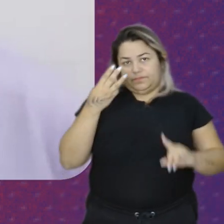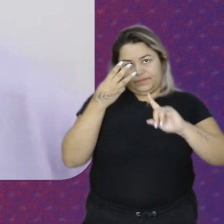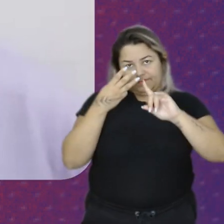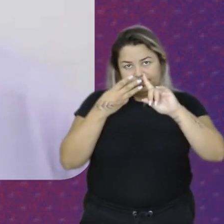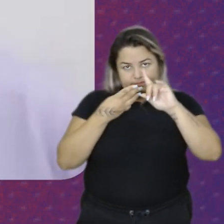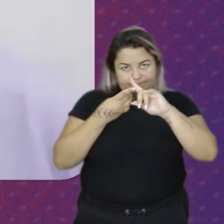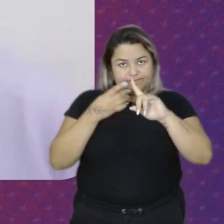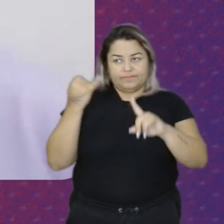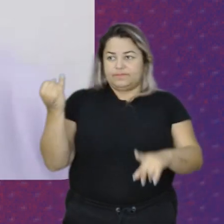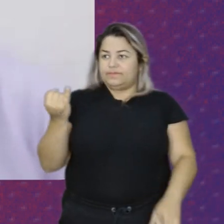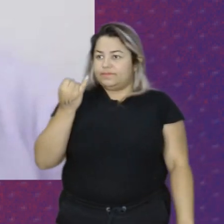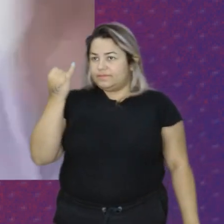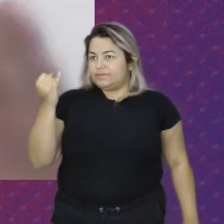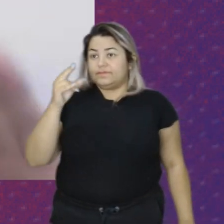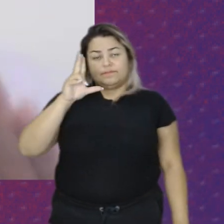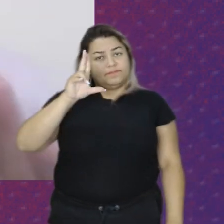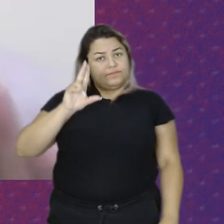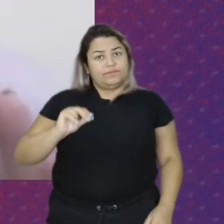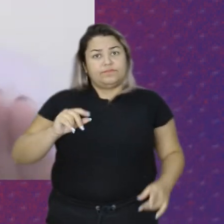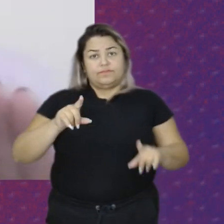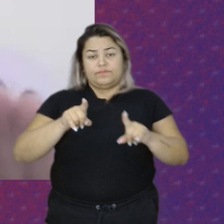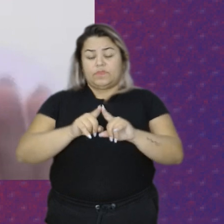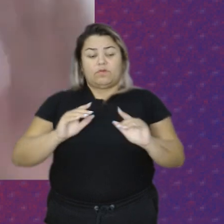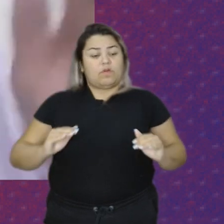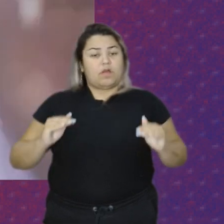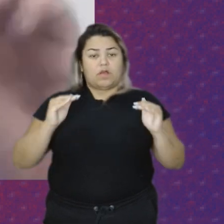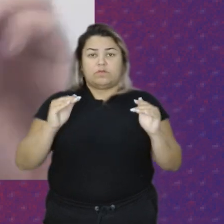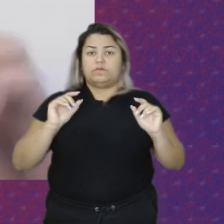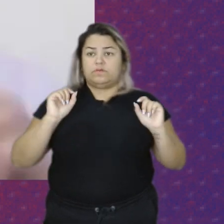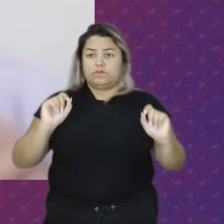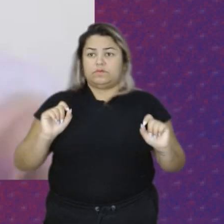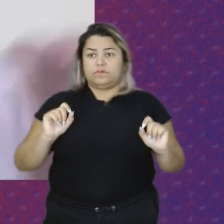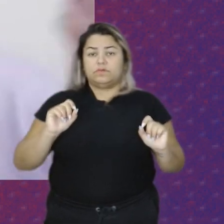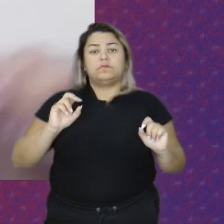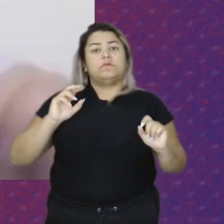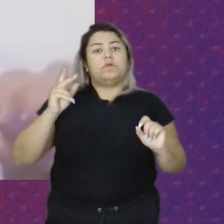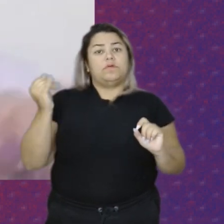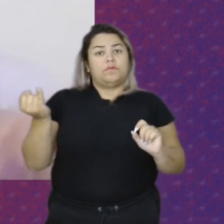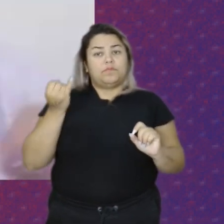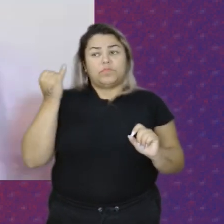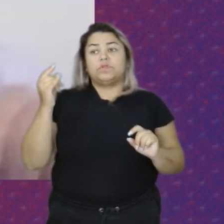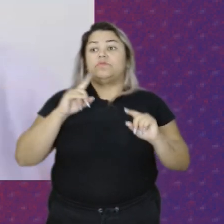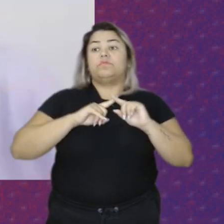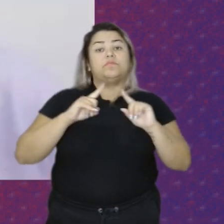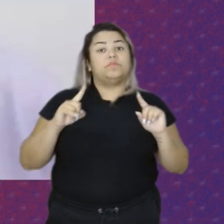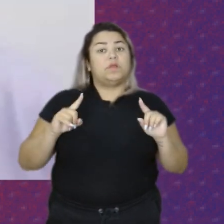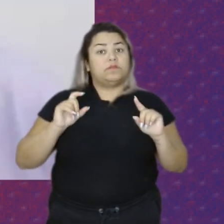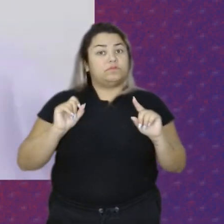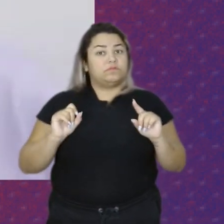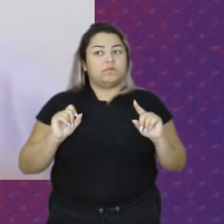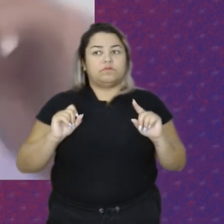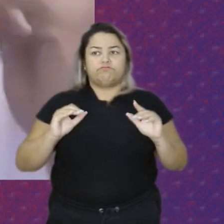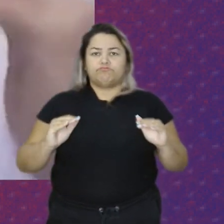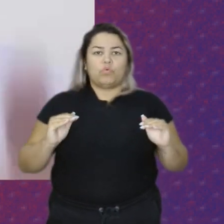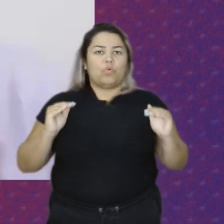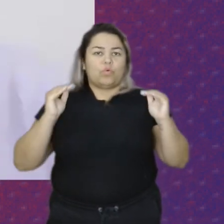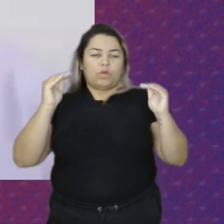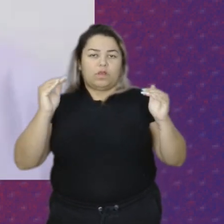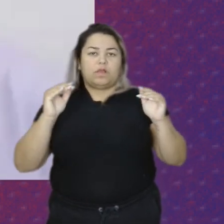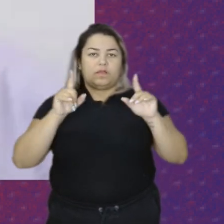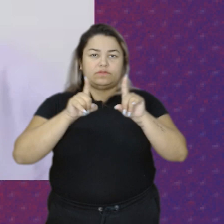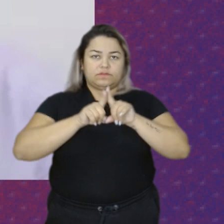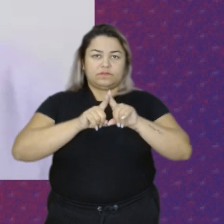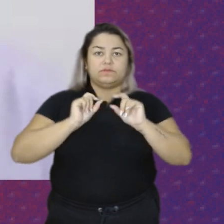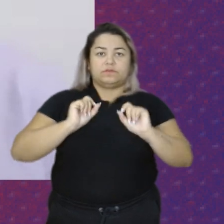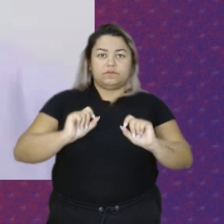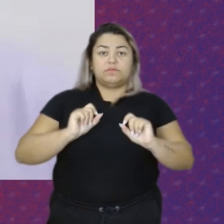3 propostas prioritárias, elas não estão acima das outras. Elas são prioritárias, mas não são exclusivas. Então, é prioritário